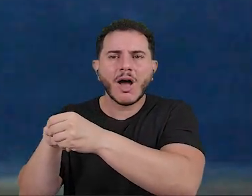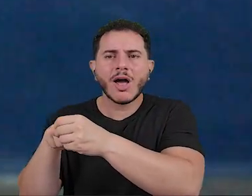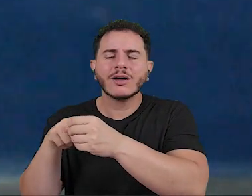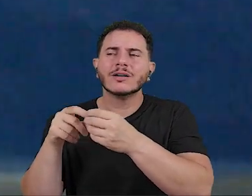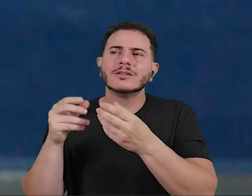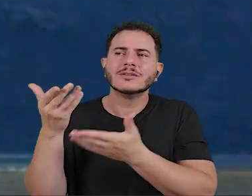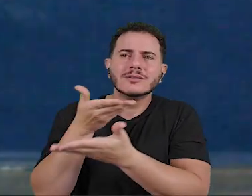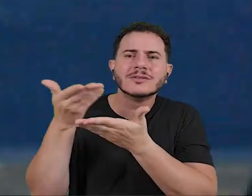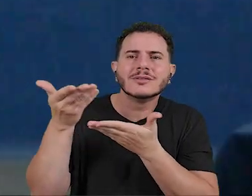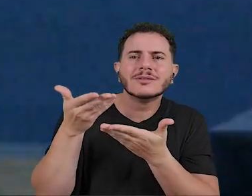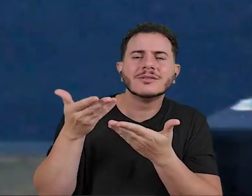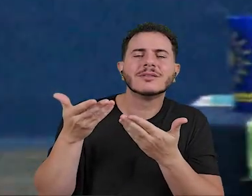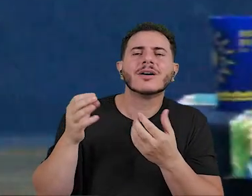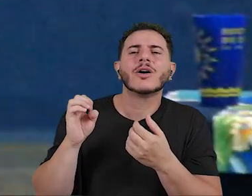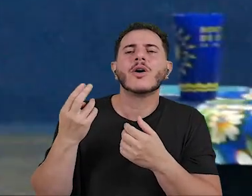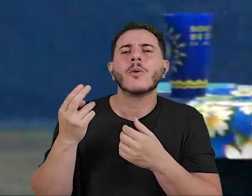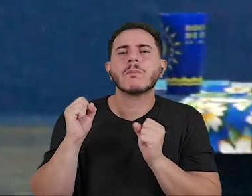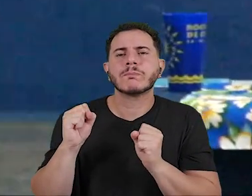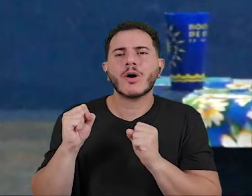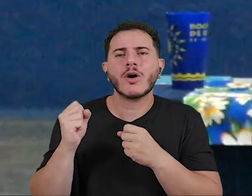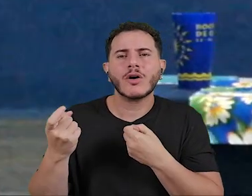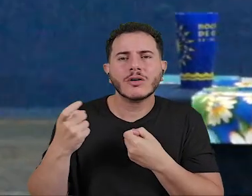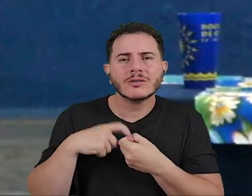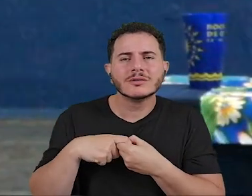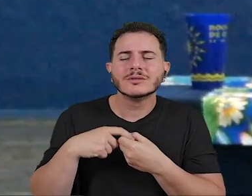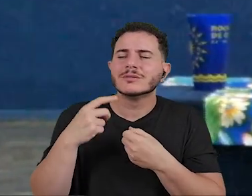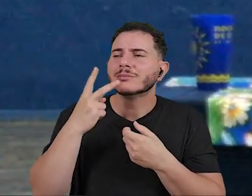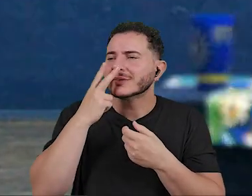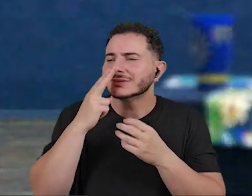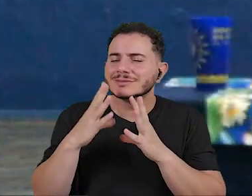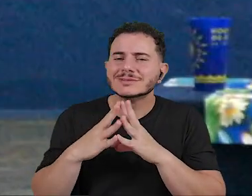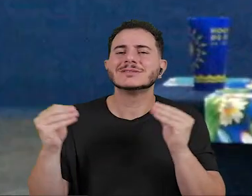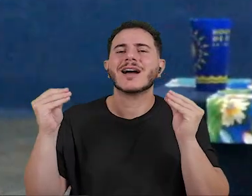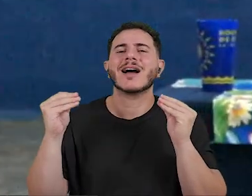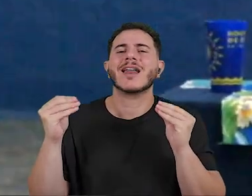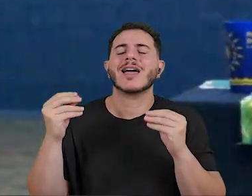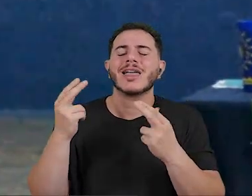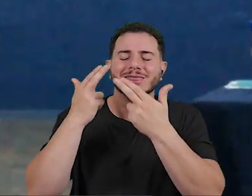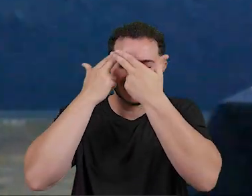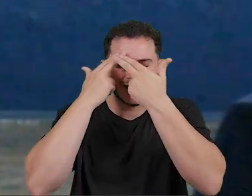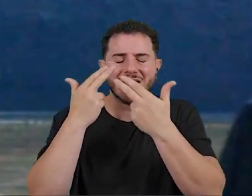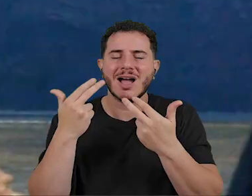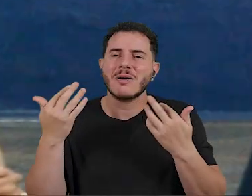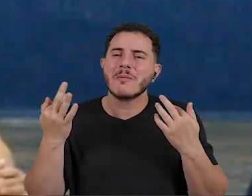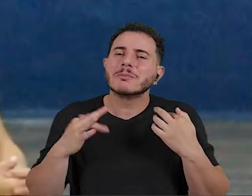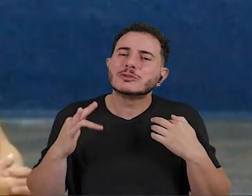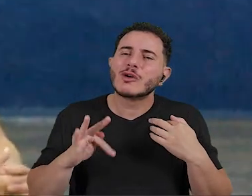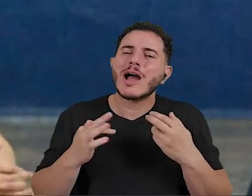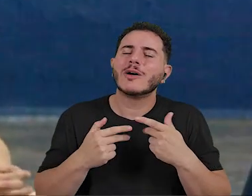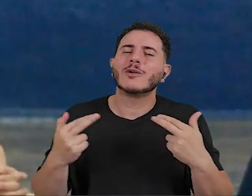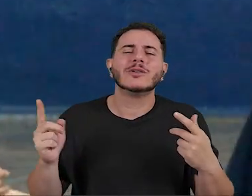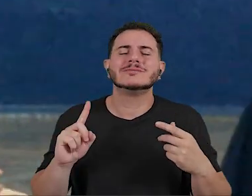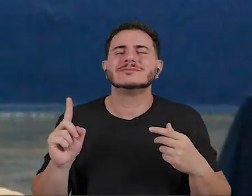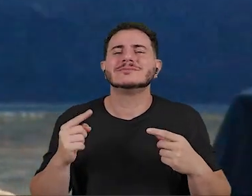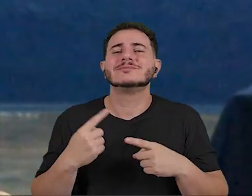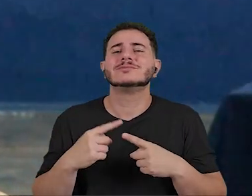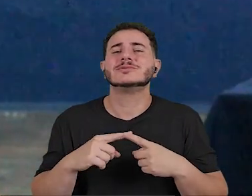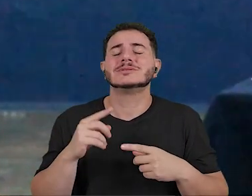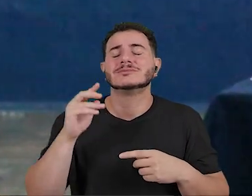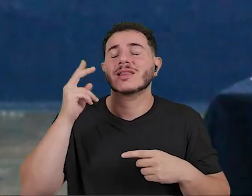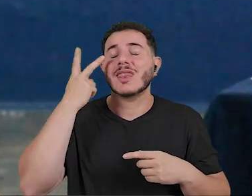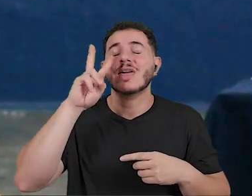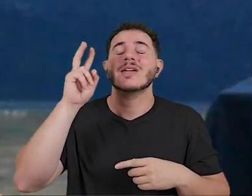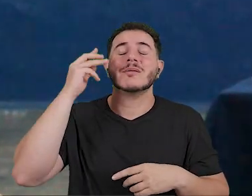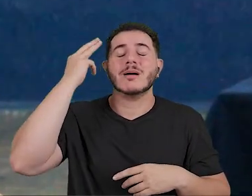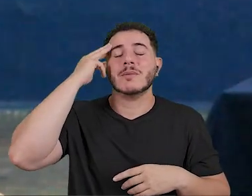aguentinho e a coisa voltar, porque é muito importante por causa da memória, principalmente, né? A coisa tem que estar viva para a gente poder